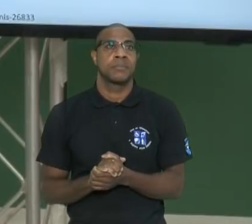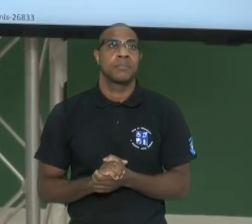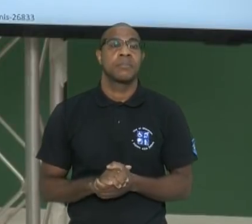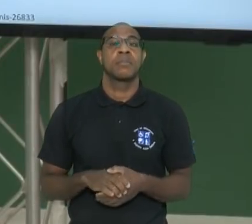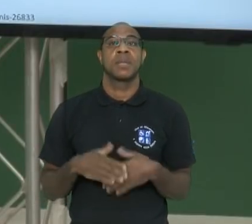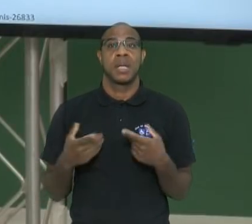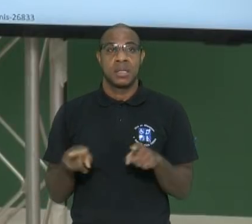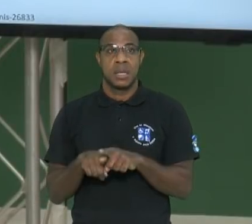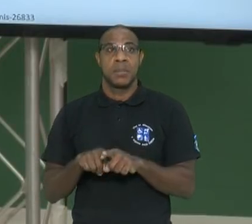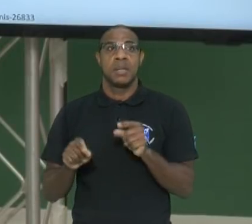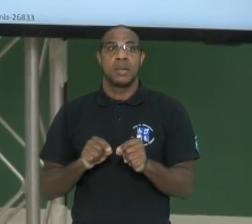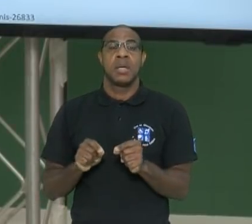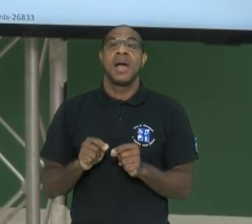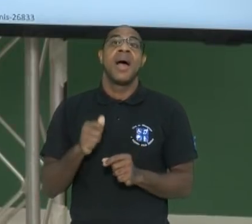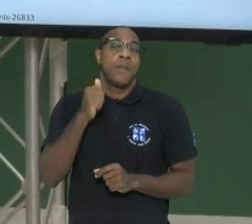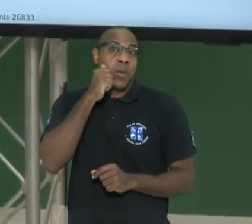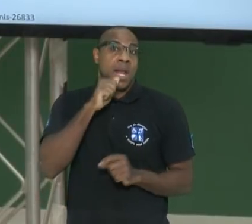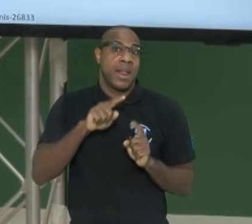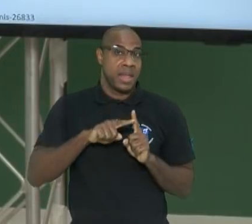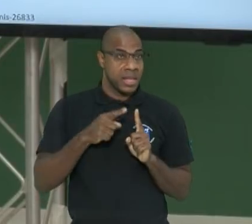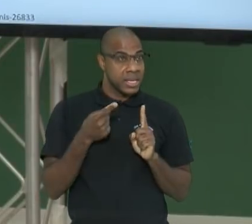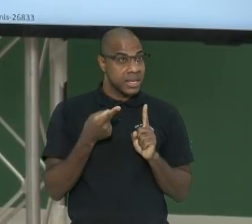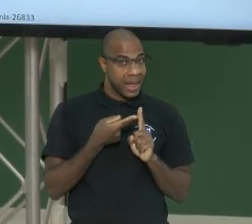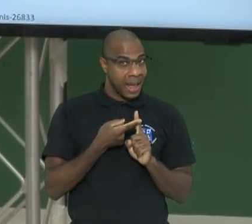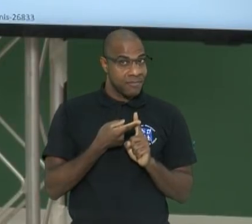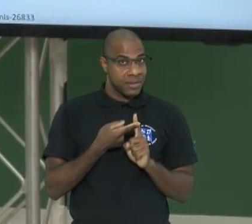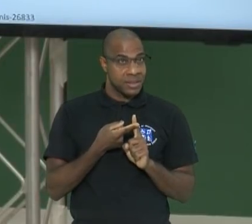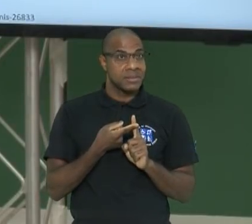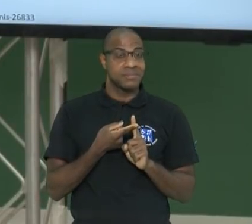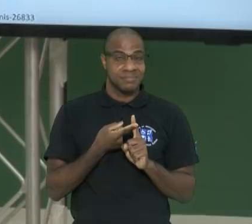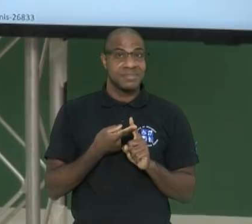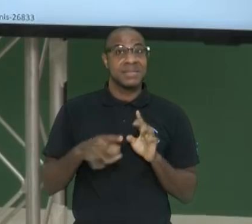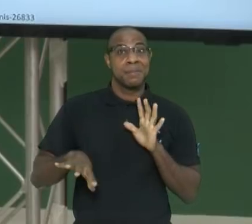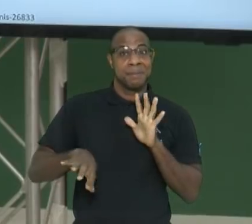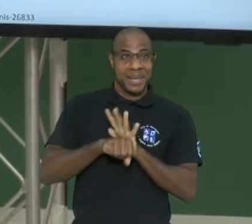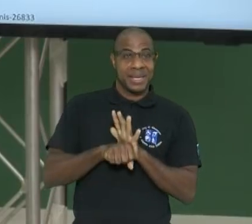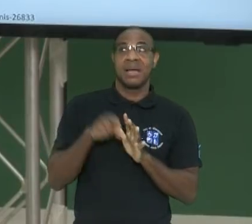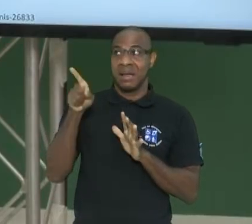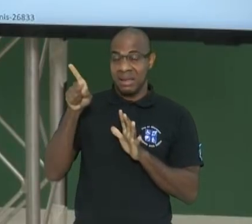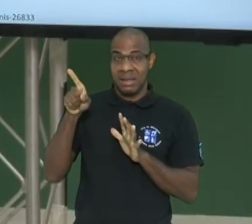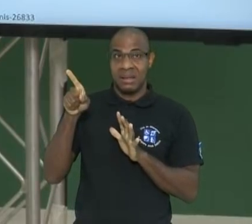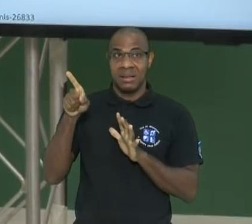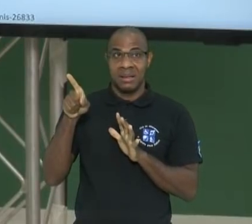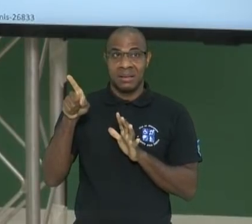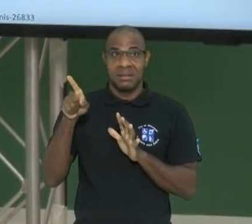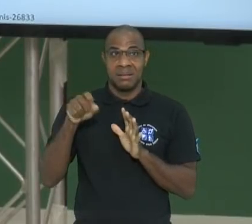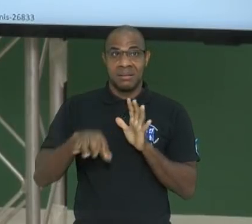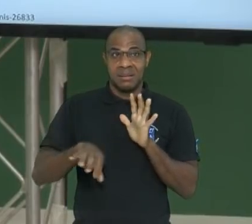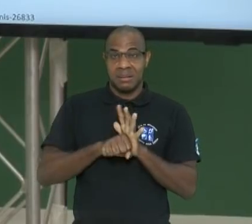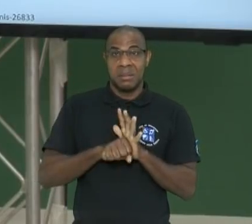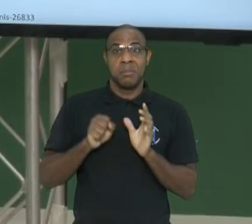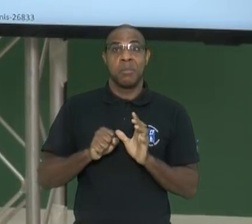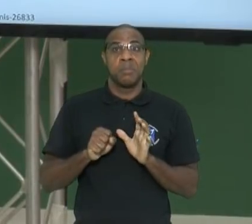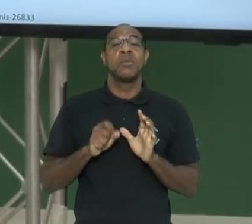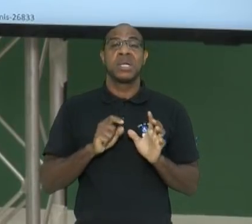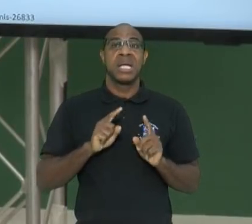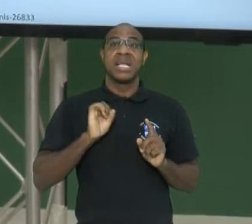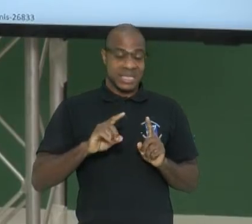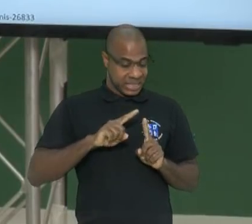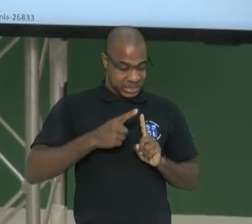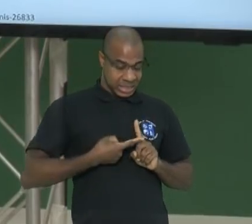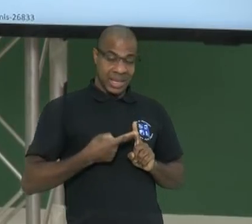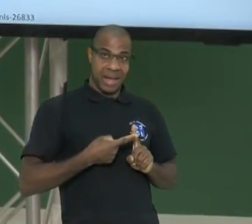Além disso, mulheres grávidas que se contaminam com o trypanosoma podem transmitir para o seu bebê. Existem casos